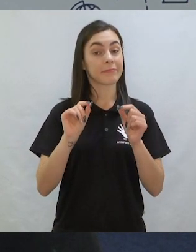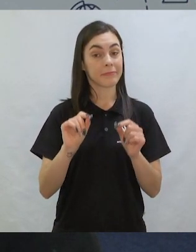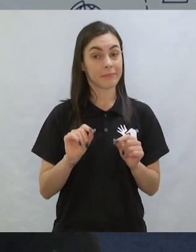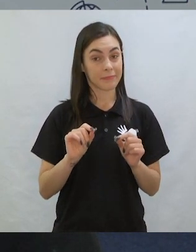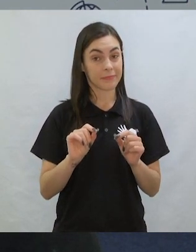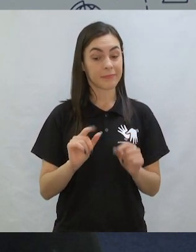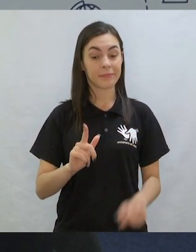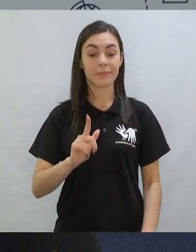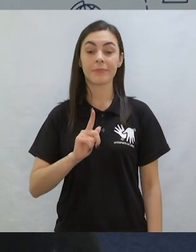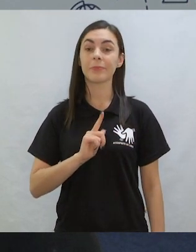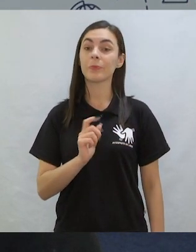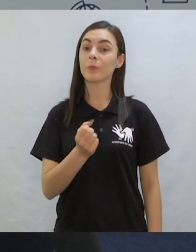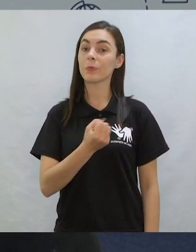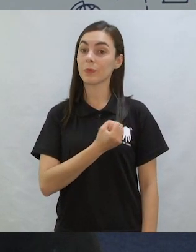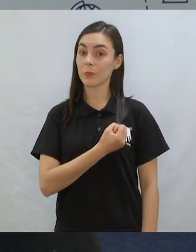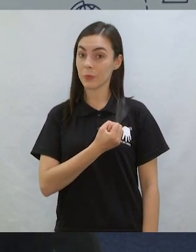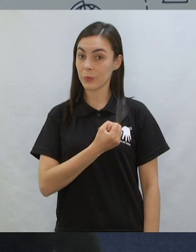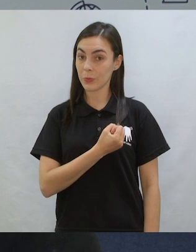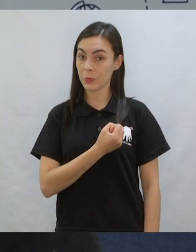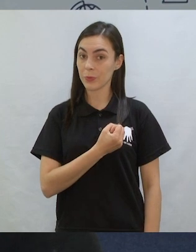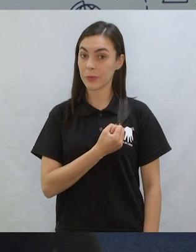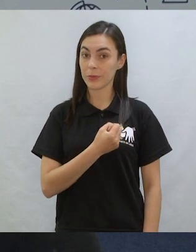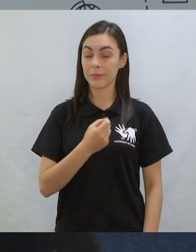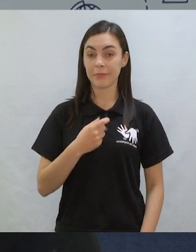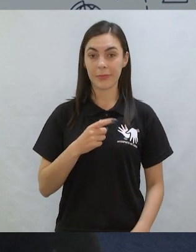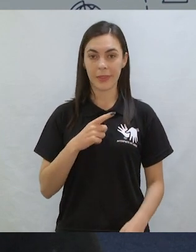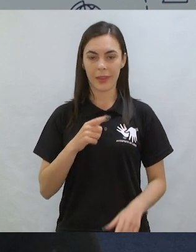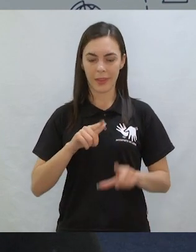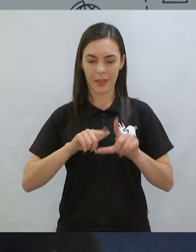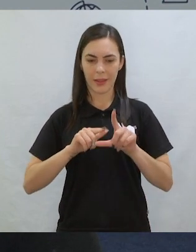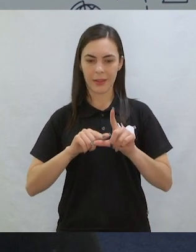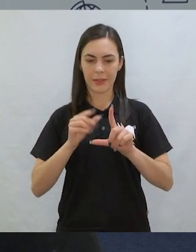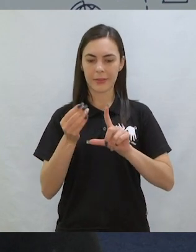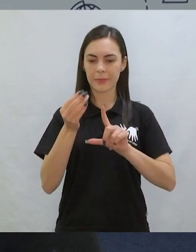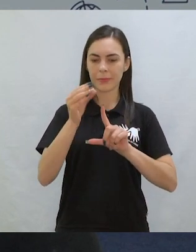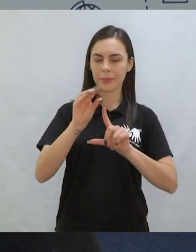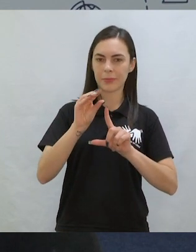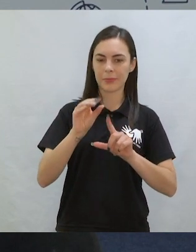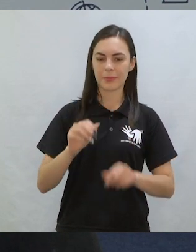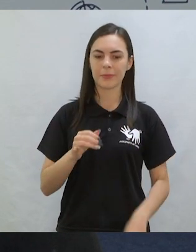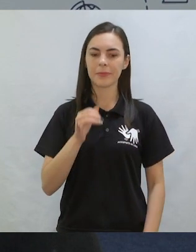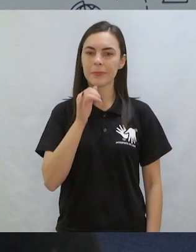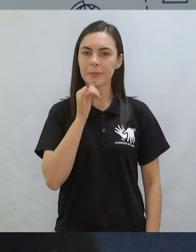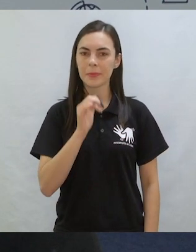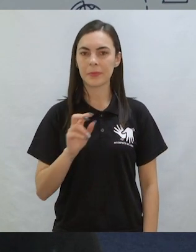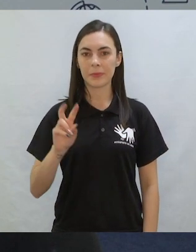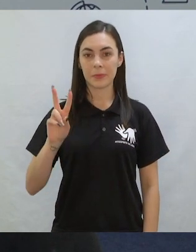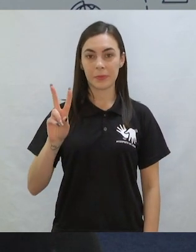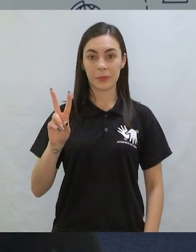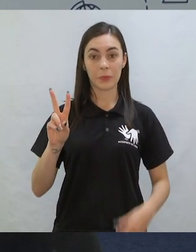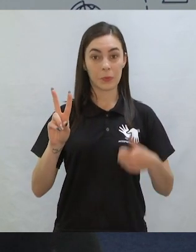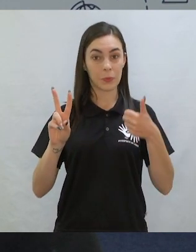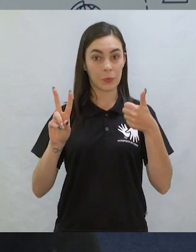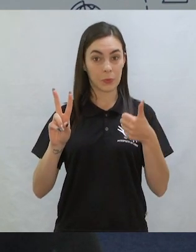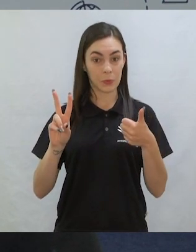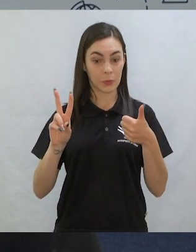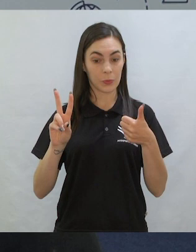a professora trouxe. A professora trouxe números para colocar aqui em cima, olha. Número